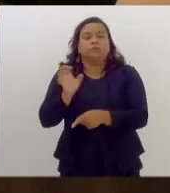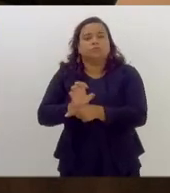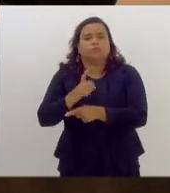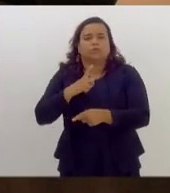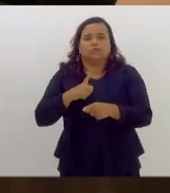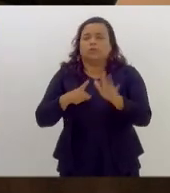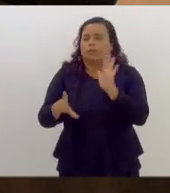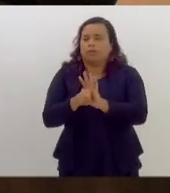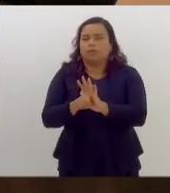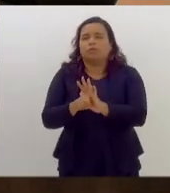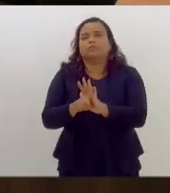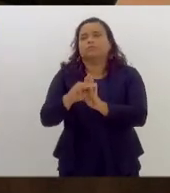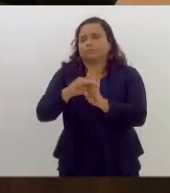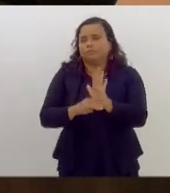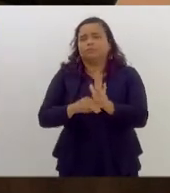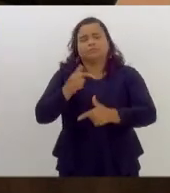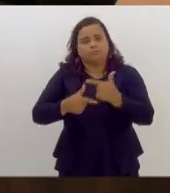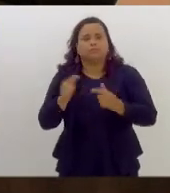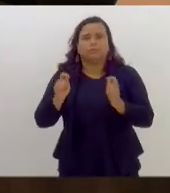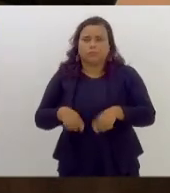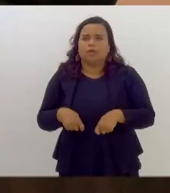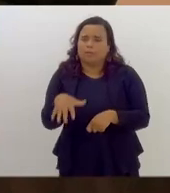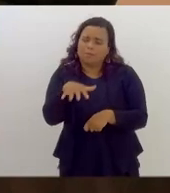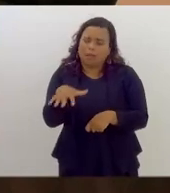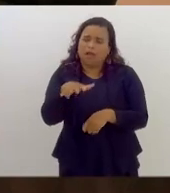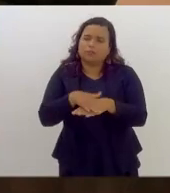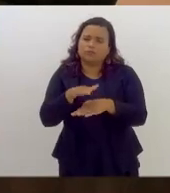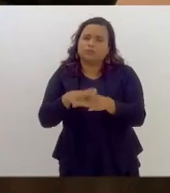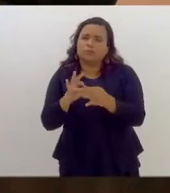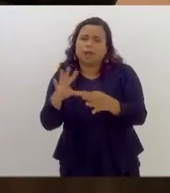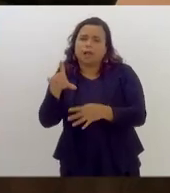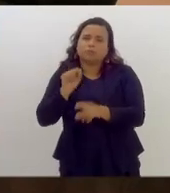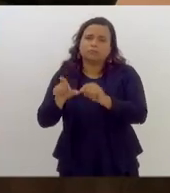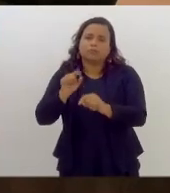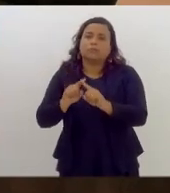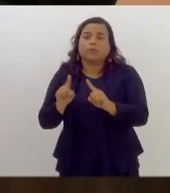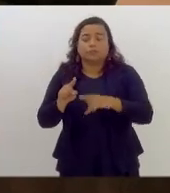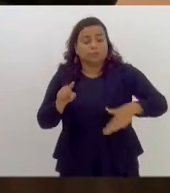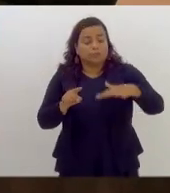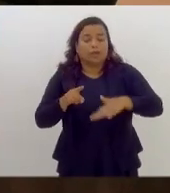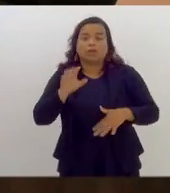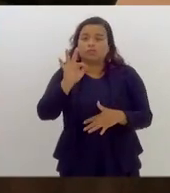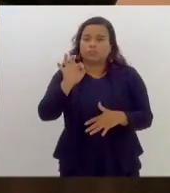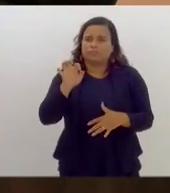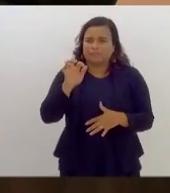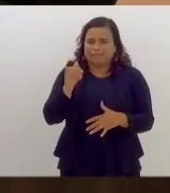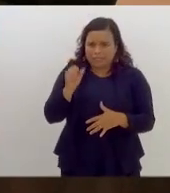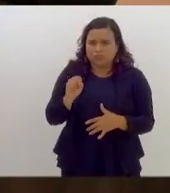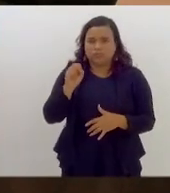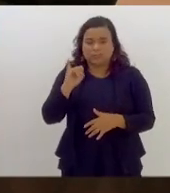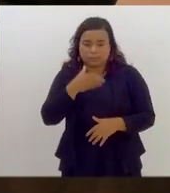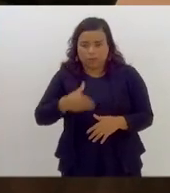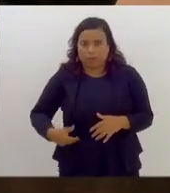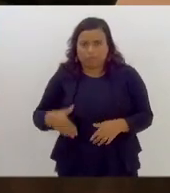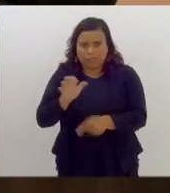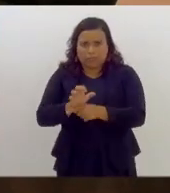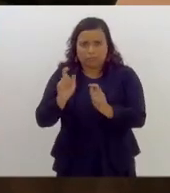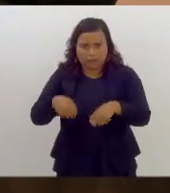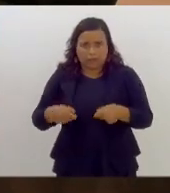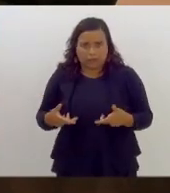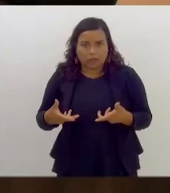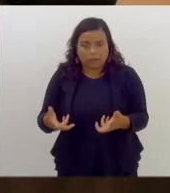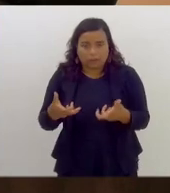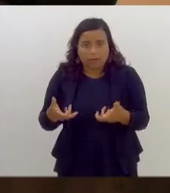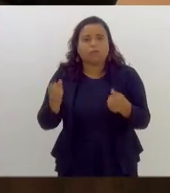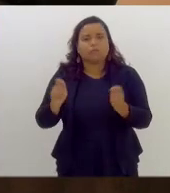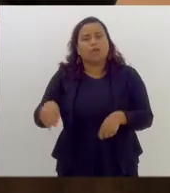tudo para operar. Tudo bem, tem uma parte lá que ficou autorizativa, mas uma parte do FEIS, se o governo estadual quiser, poderá ser usada para apoiar